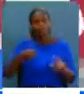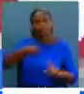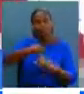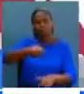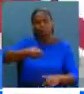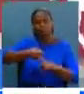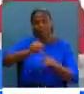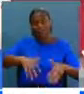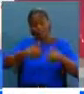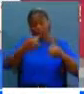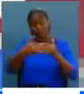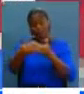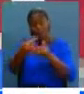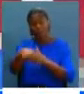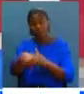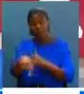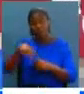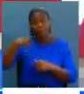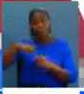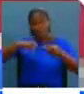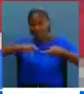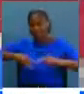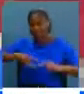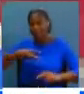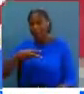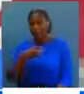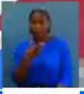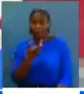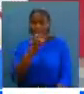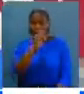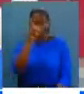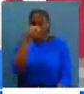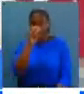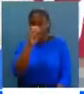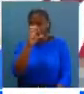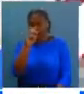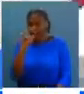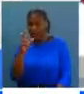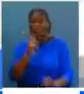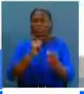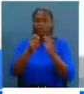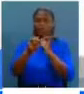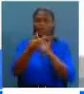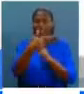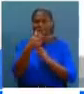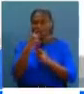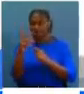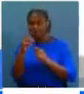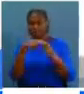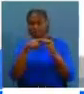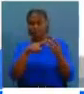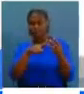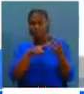desafios que a cidade tem pela frente. O presidente da Câmara Municipal, Óscar Santos, deu uma entrevista à TCV, onde